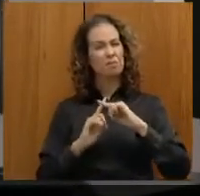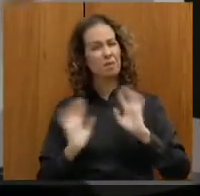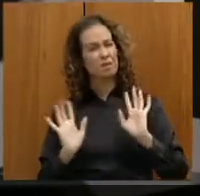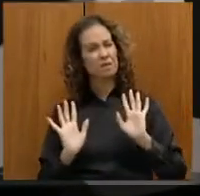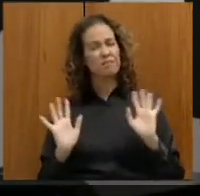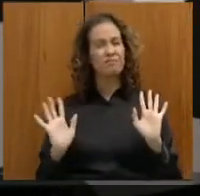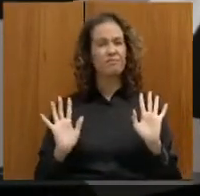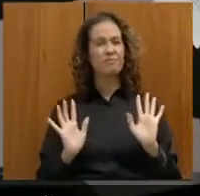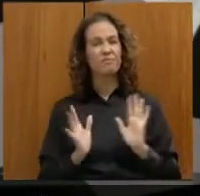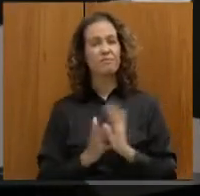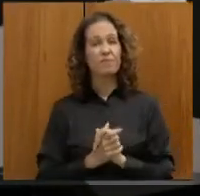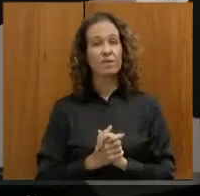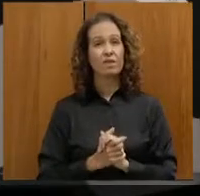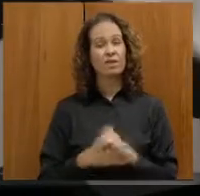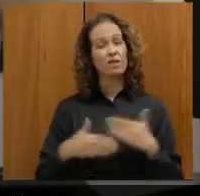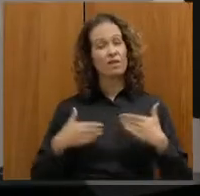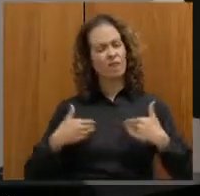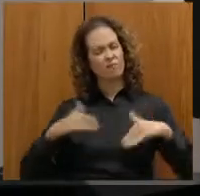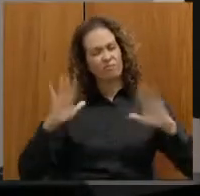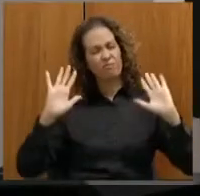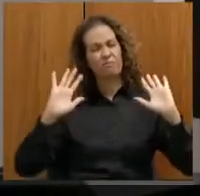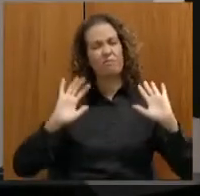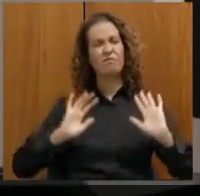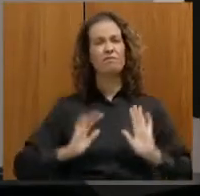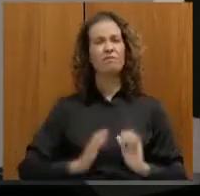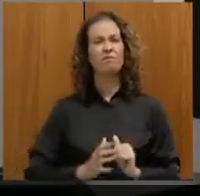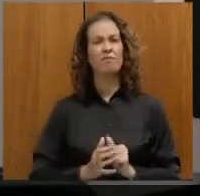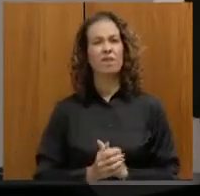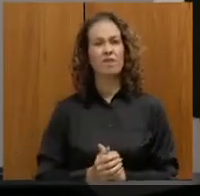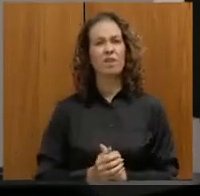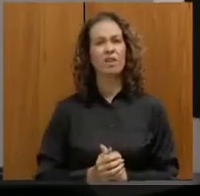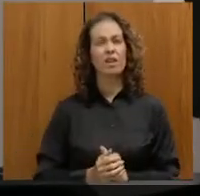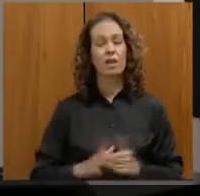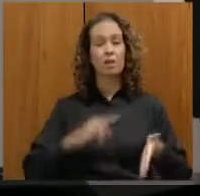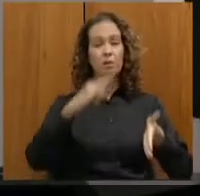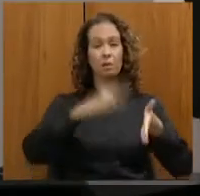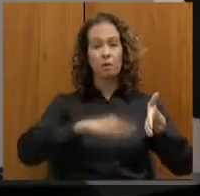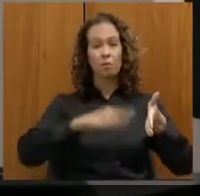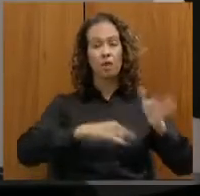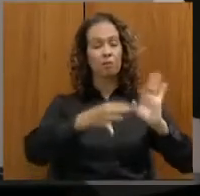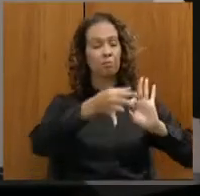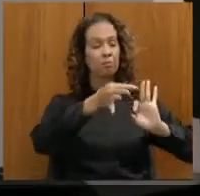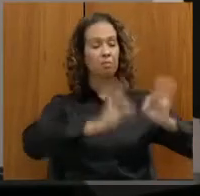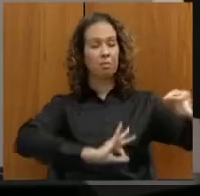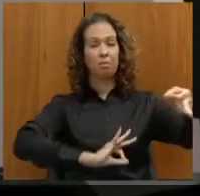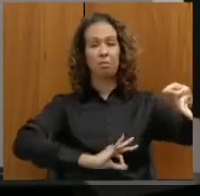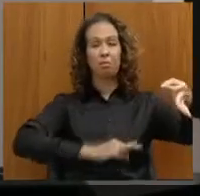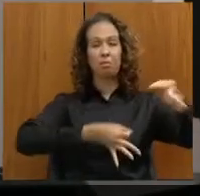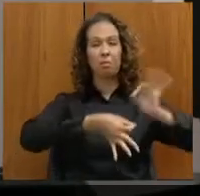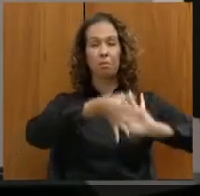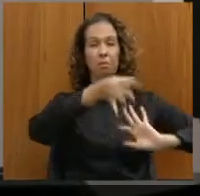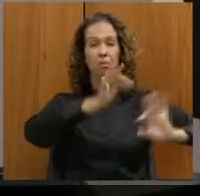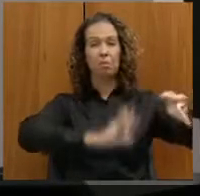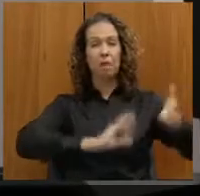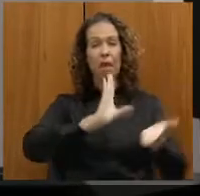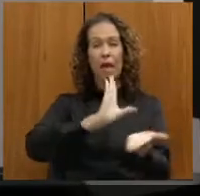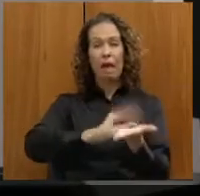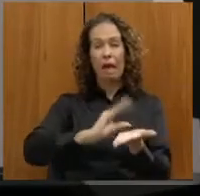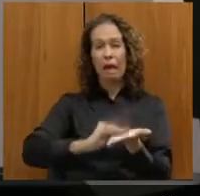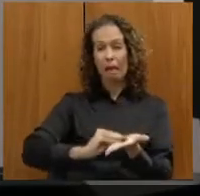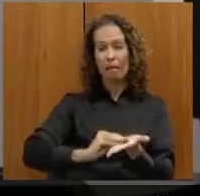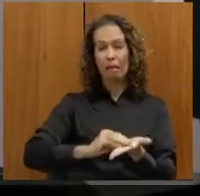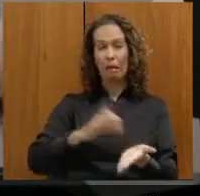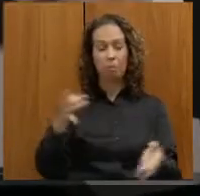eu ia falar com a Dani andando viu o secretário fez assim ó Quatá rasgou a ata e falou não vale